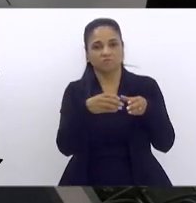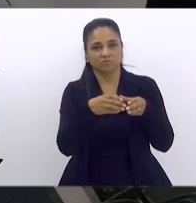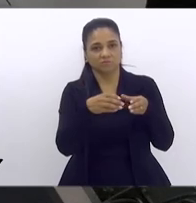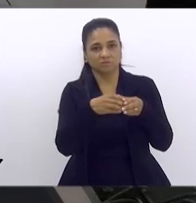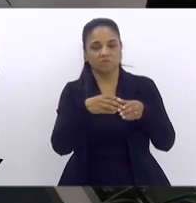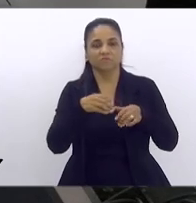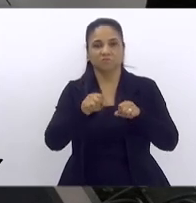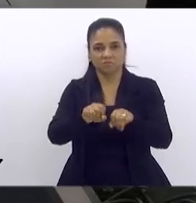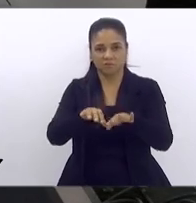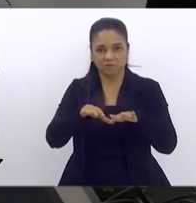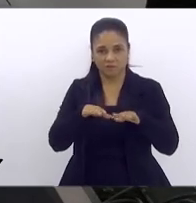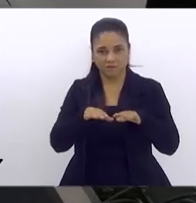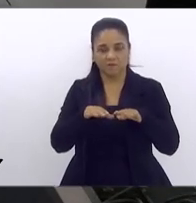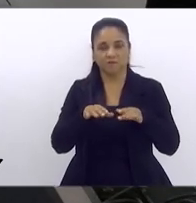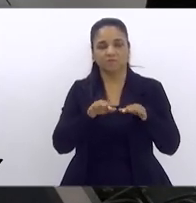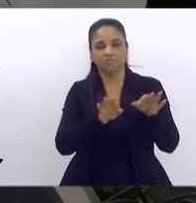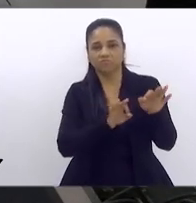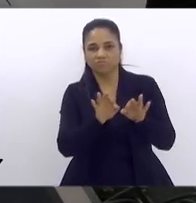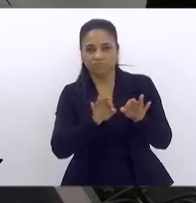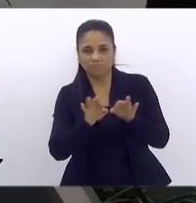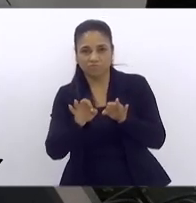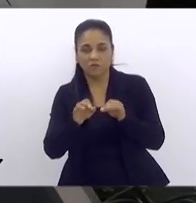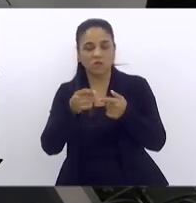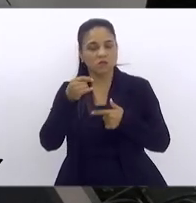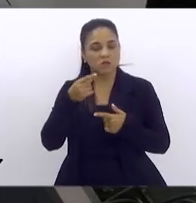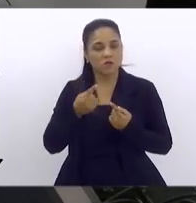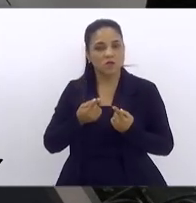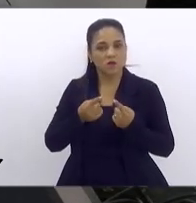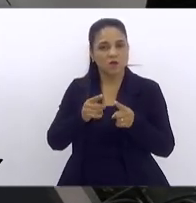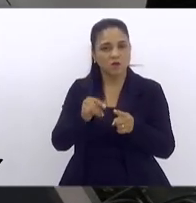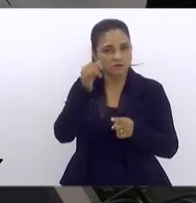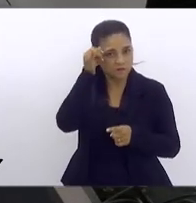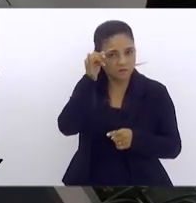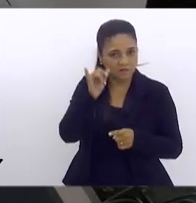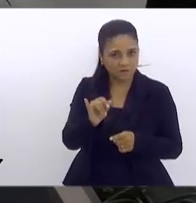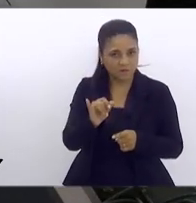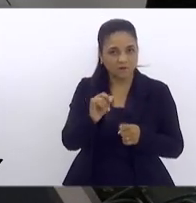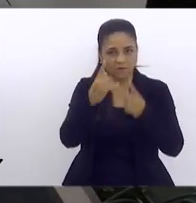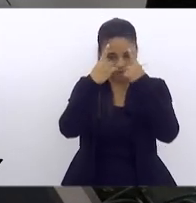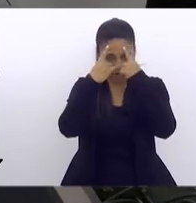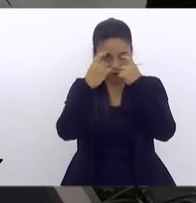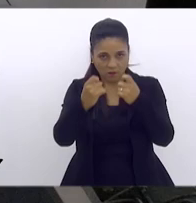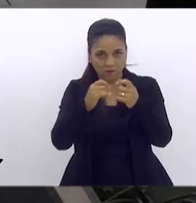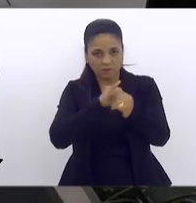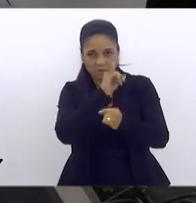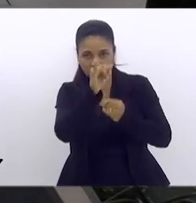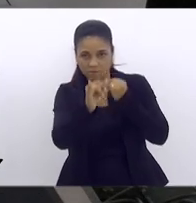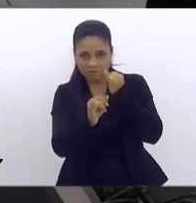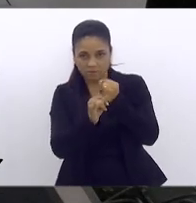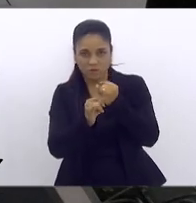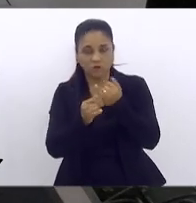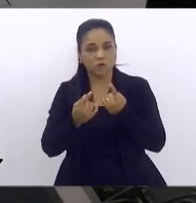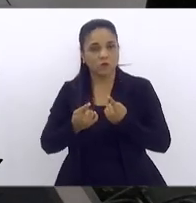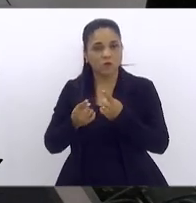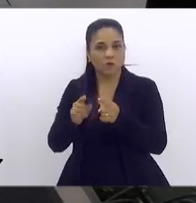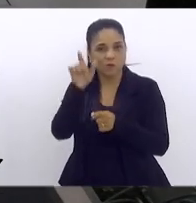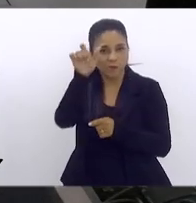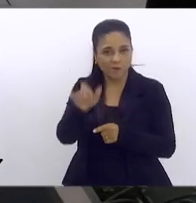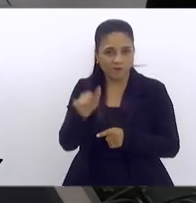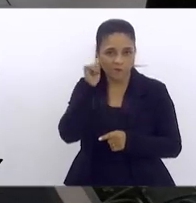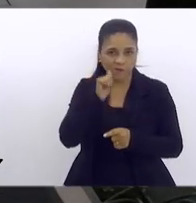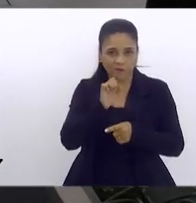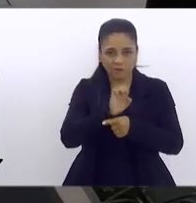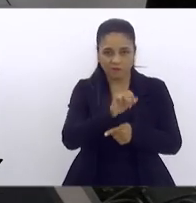pagar as causas e formas de prevenção e combate dos casos de violência cibernética contra mulheres no estado do Rio de Janeiro